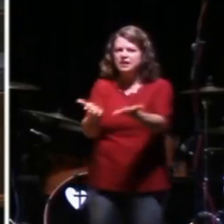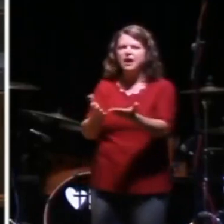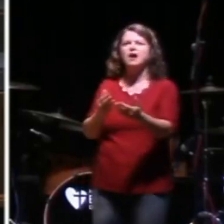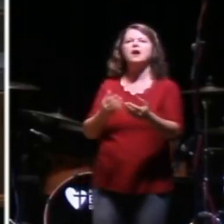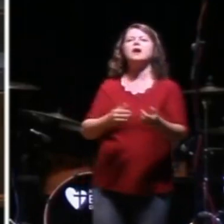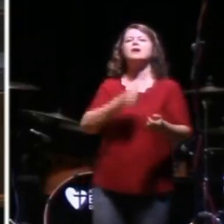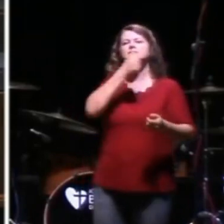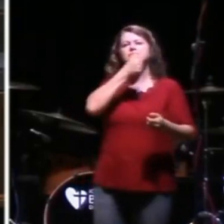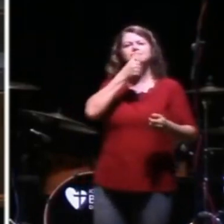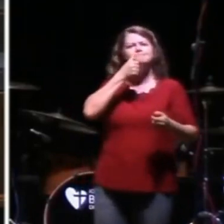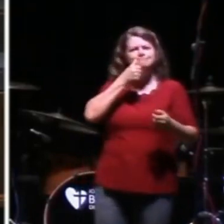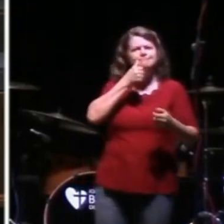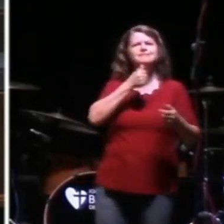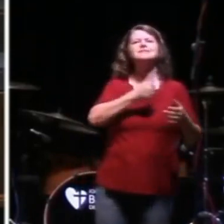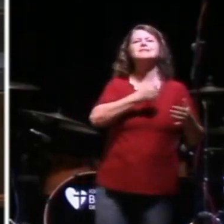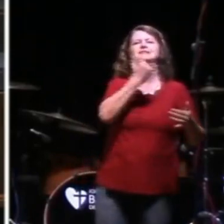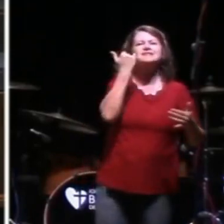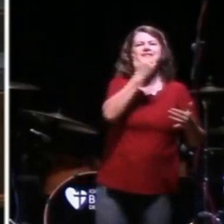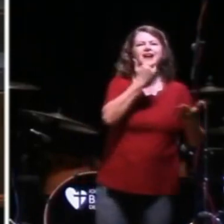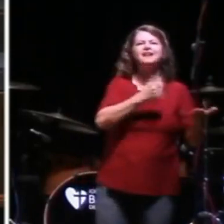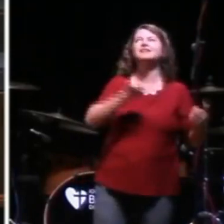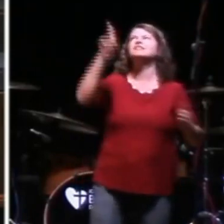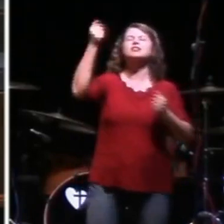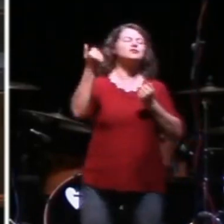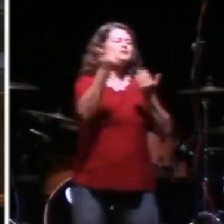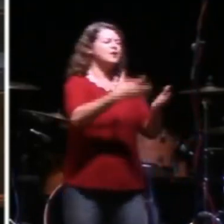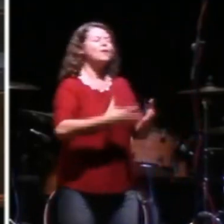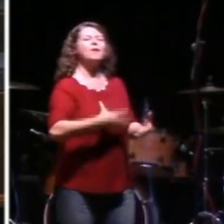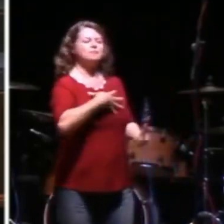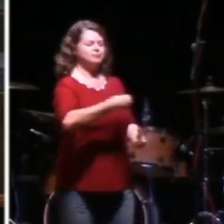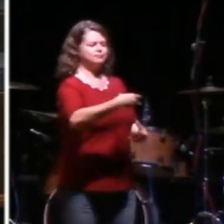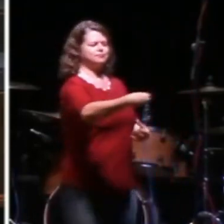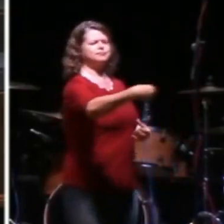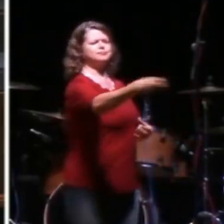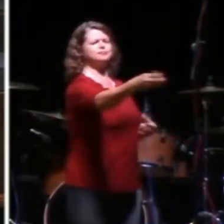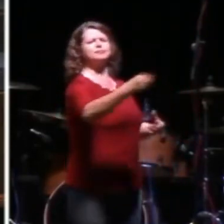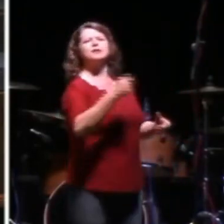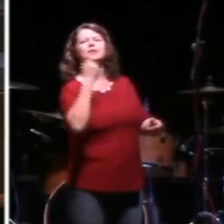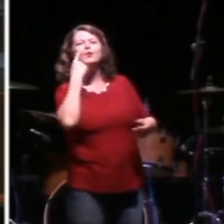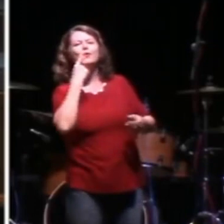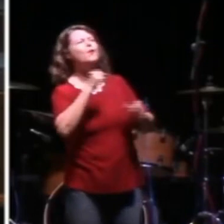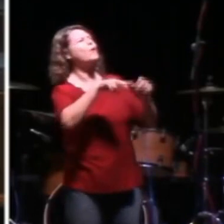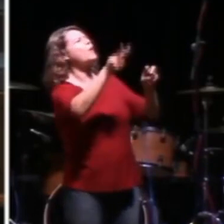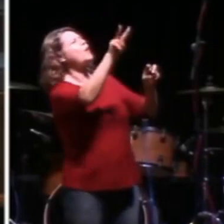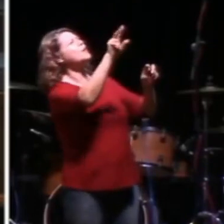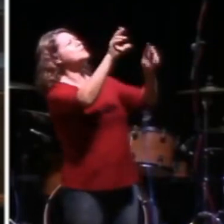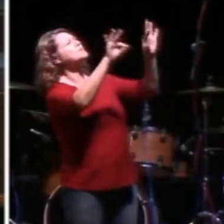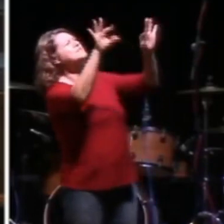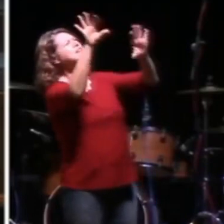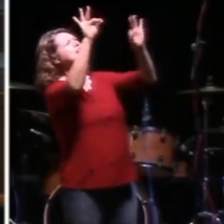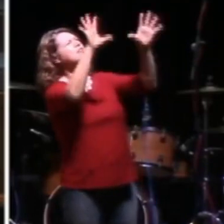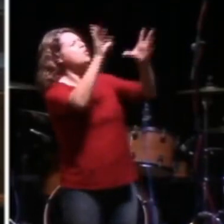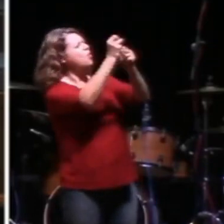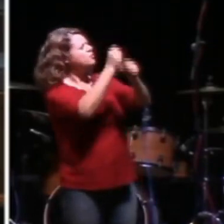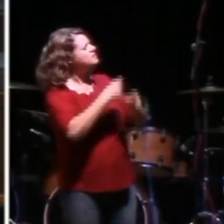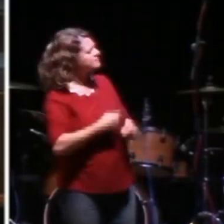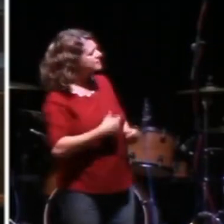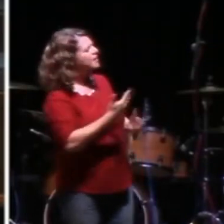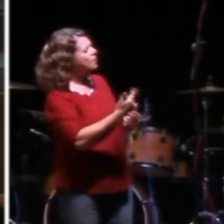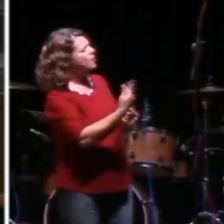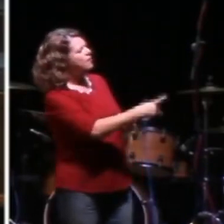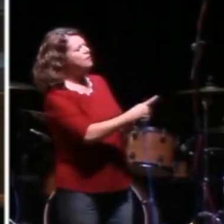filho isaque ele recebe uma multidão de filhos olha para o céu e tenta contar de deus e davi